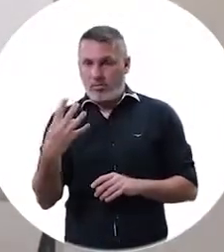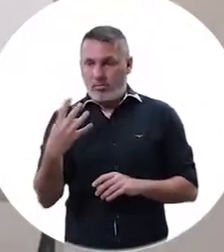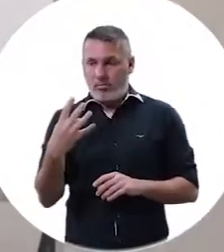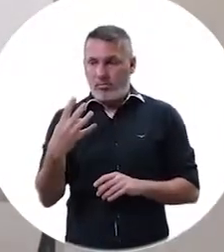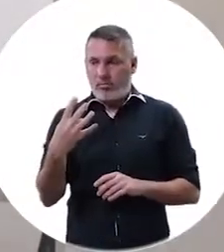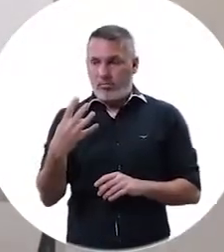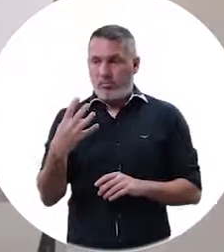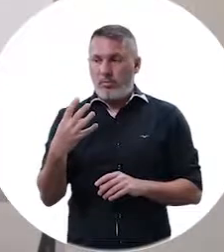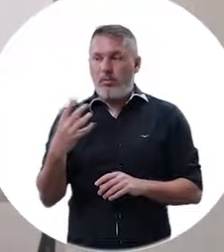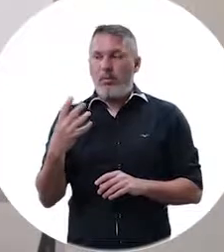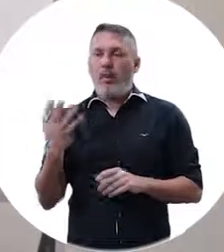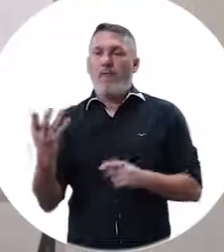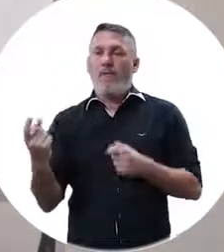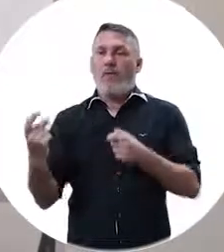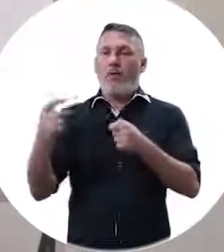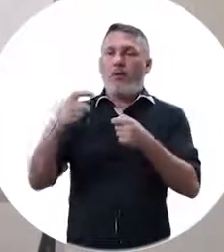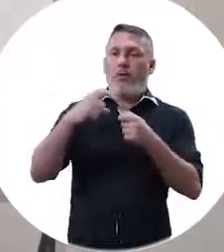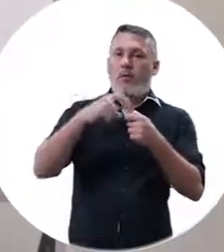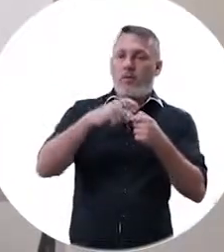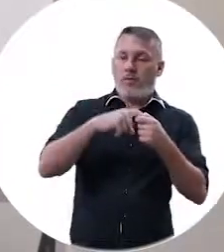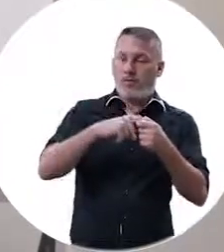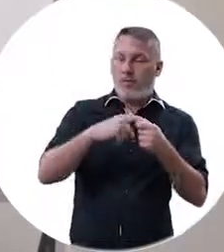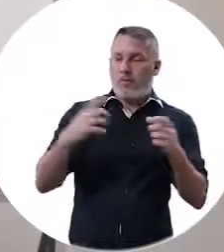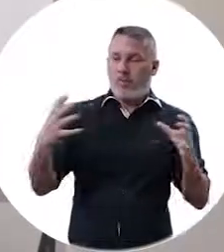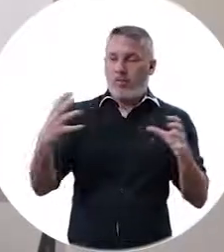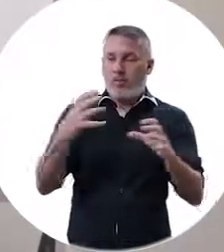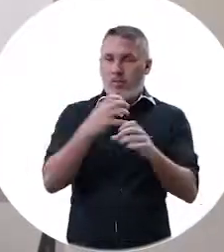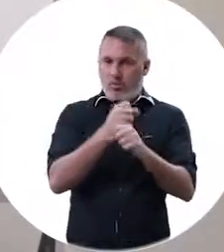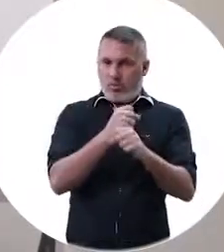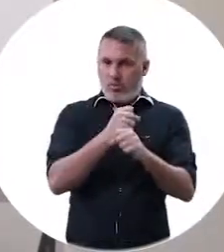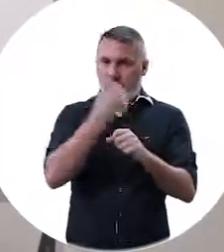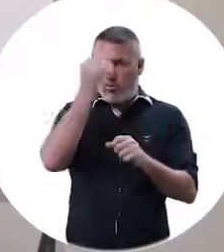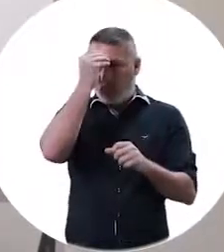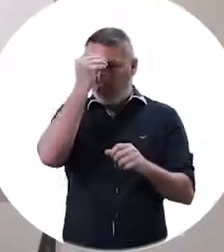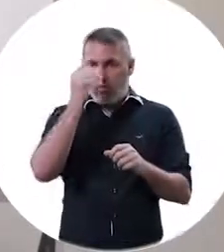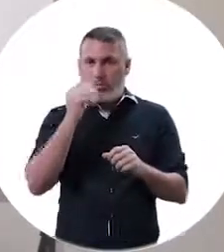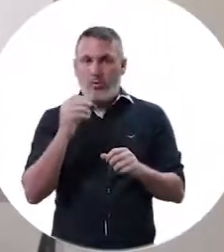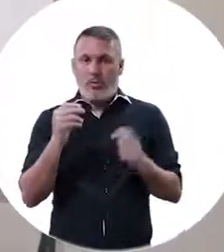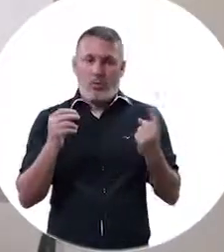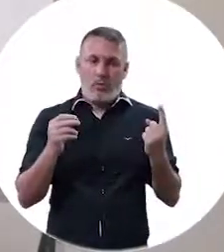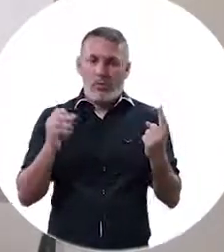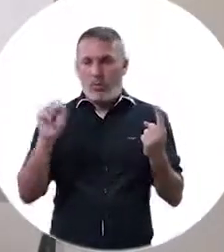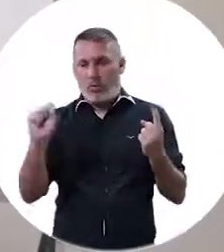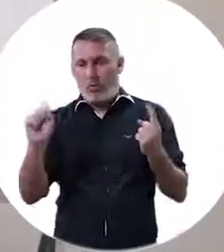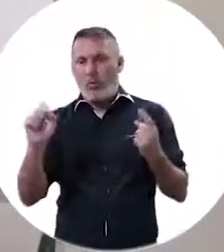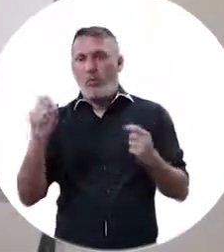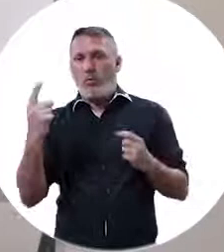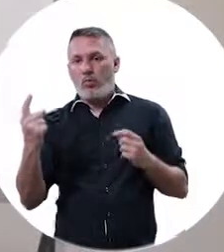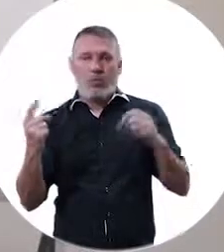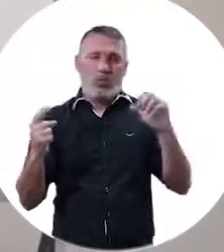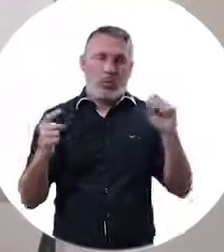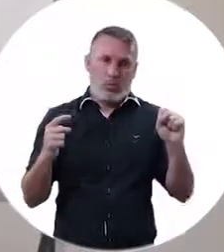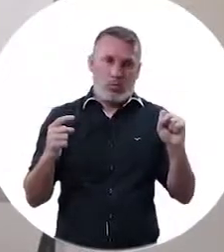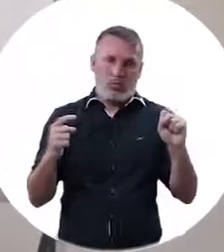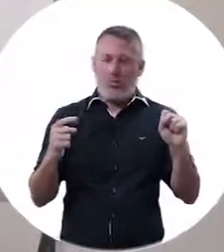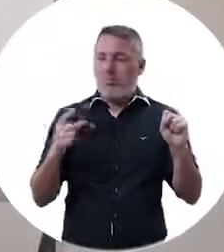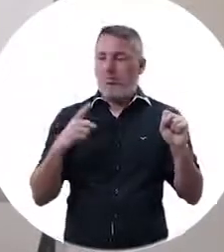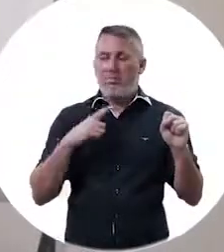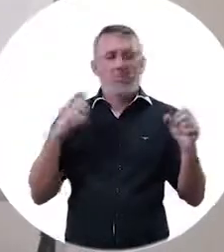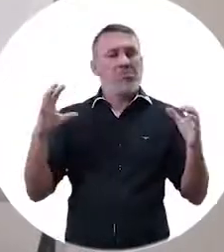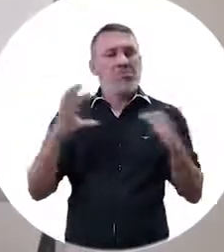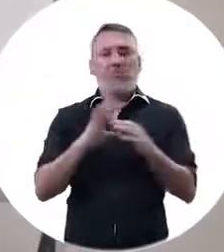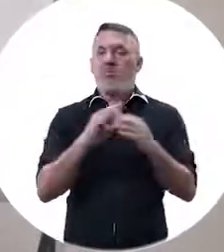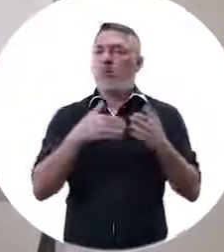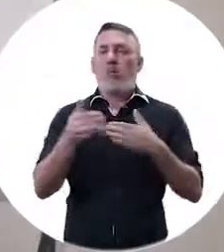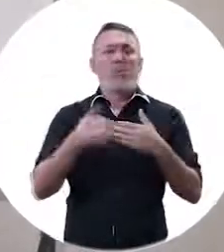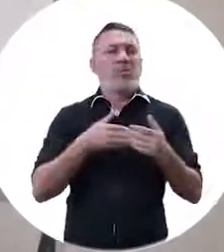primeira insaturação. 1, 2, 3, 4, 5, 6, 7, 8. Também é carbono 3 e